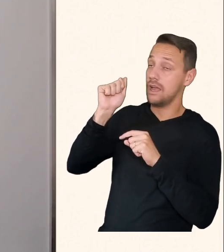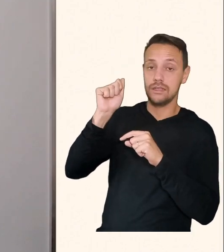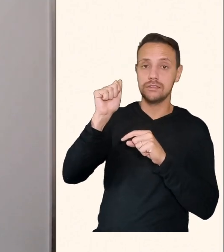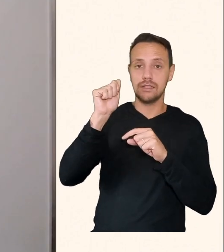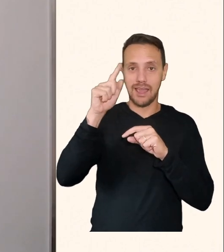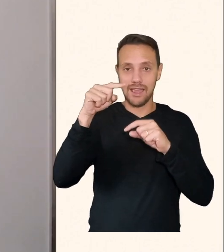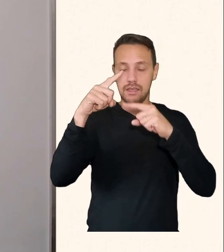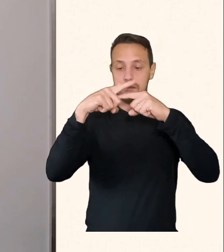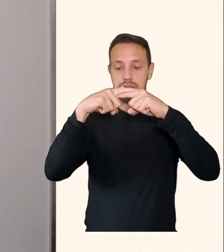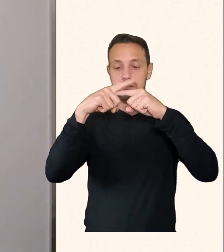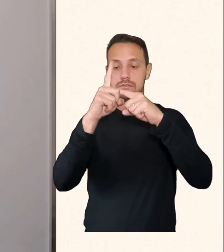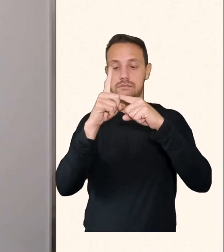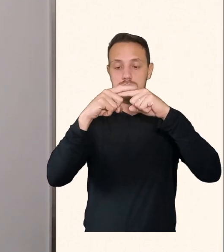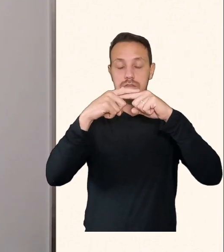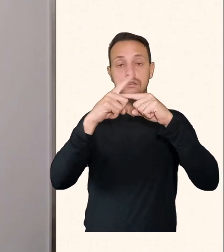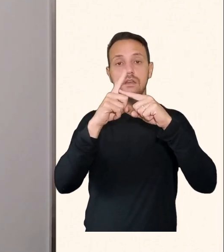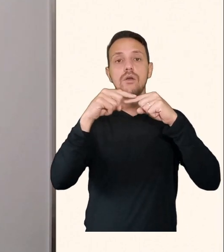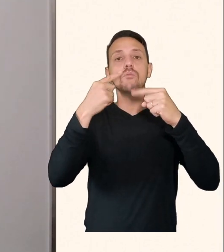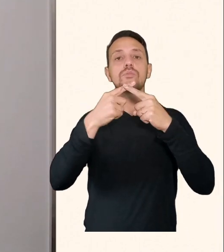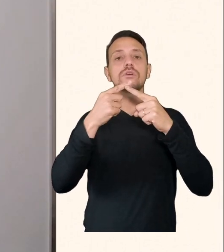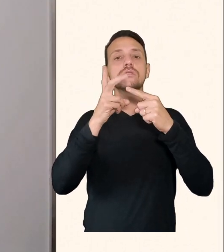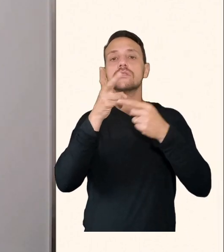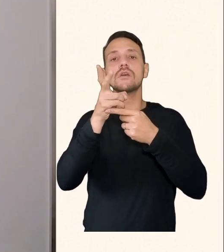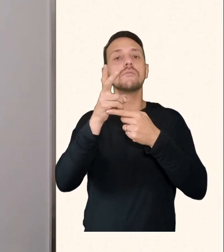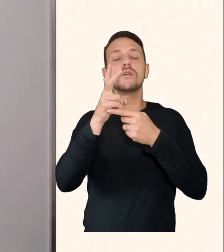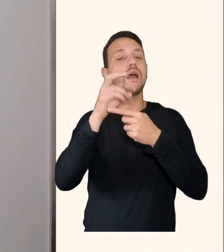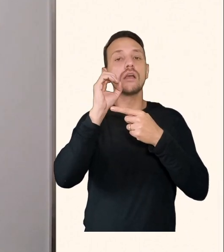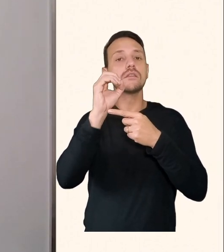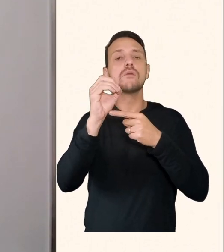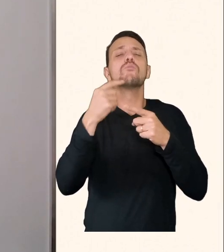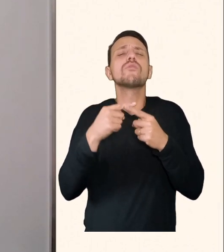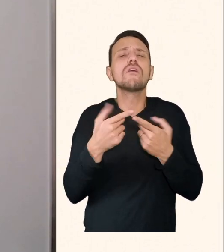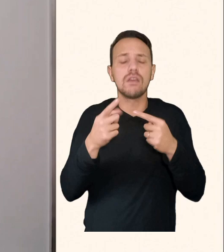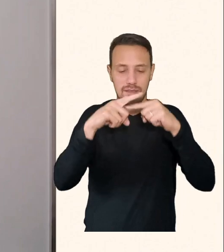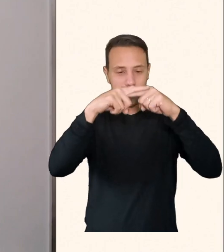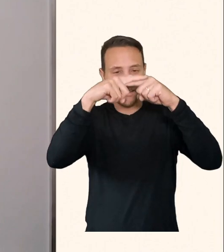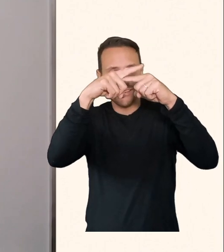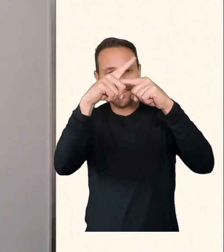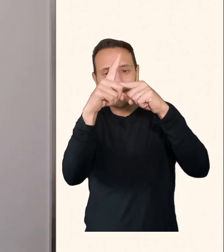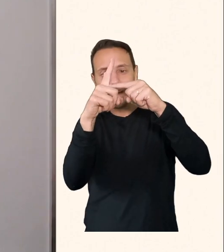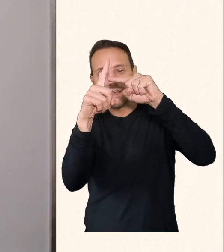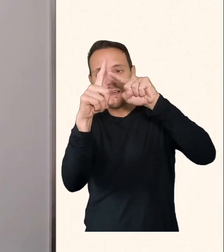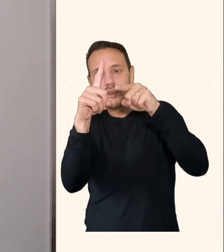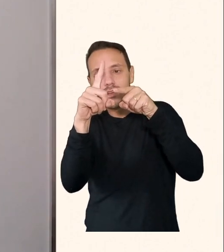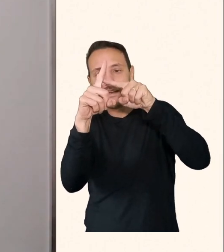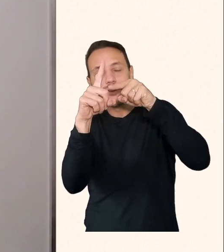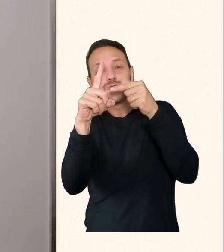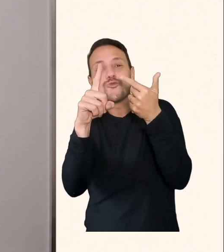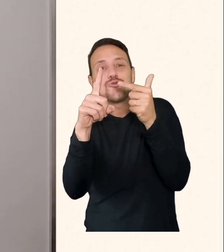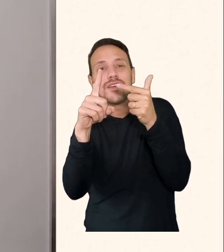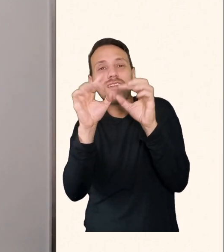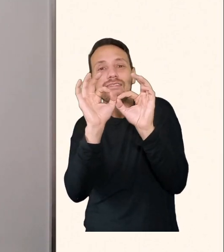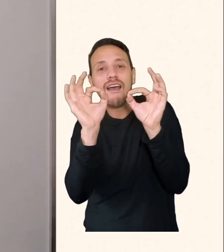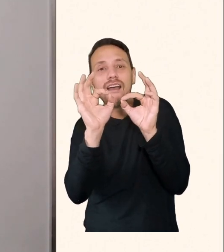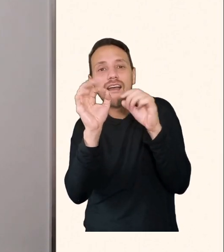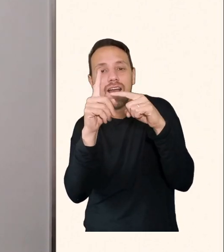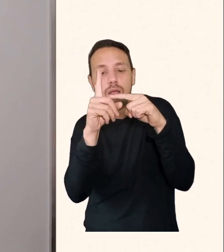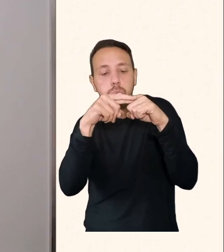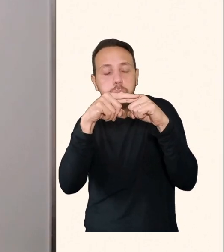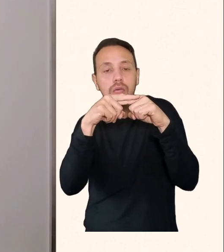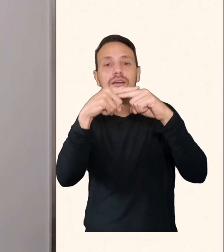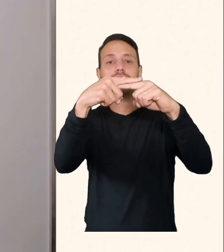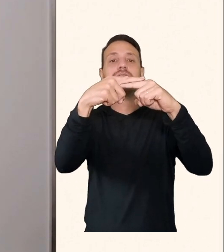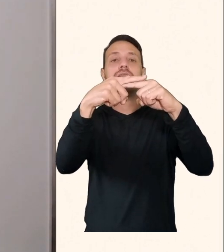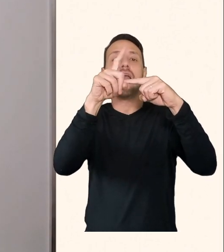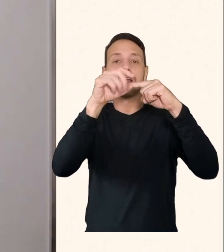vetorial. E o produto vetorial de versores que não são iguais, no caso, I com J? I